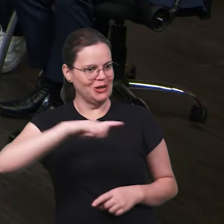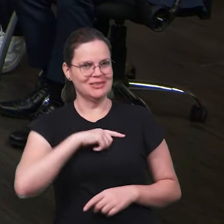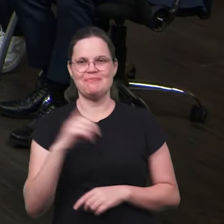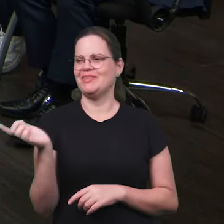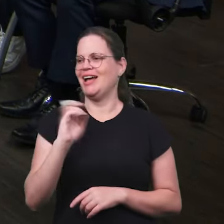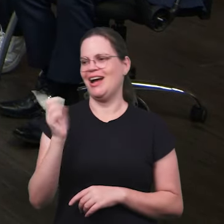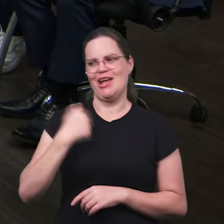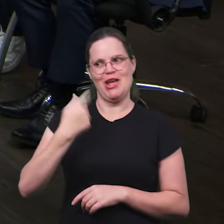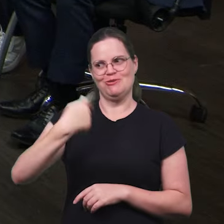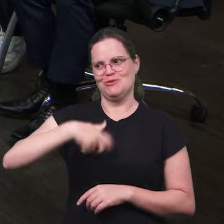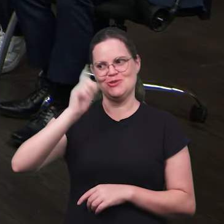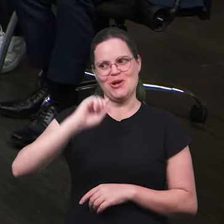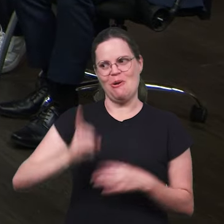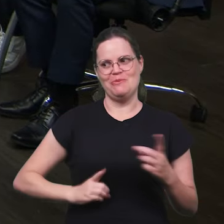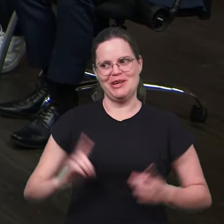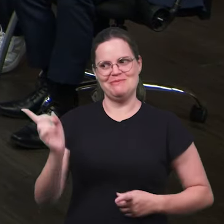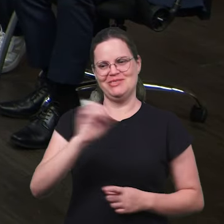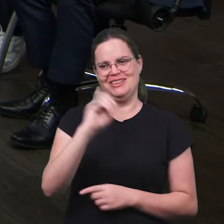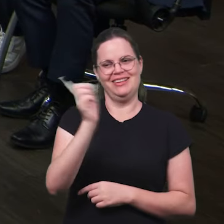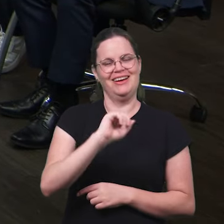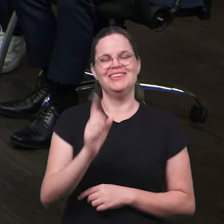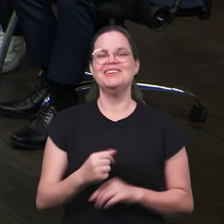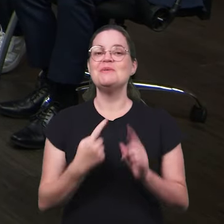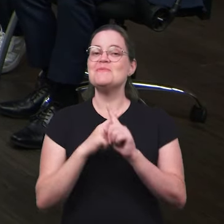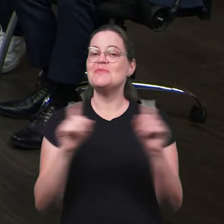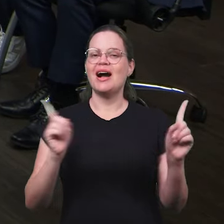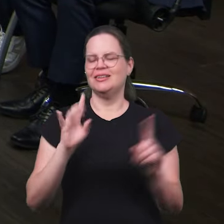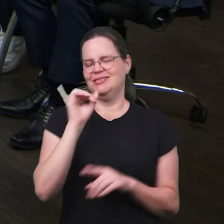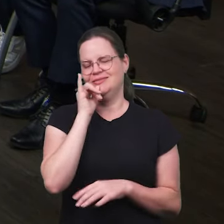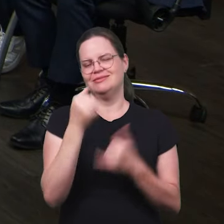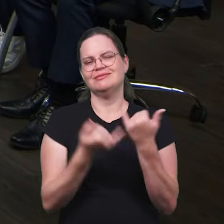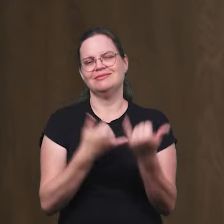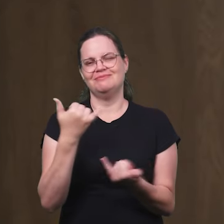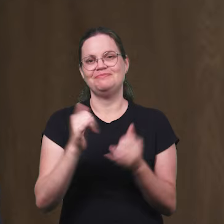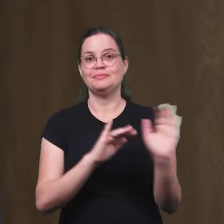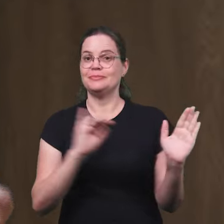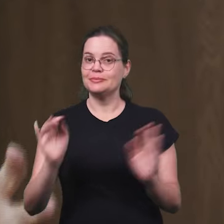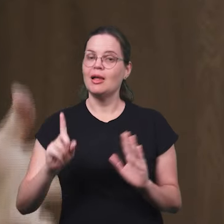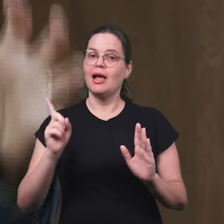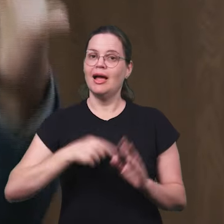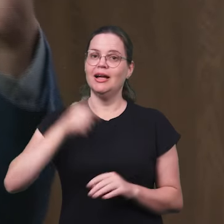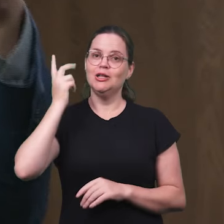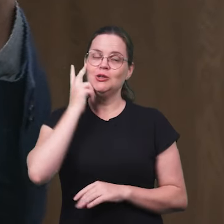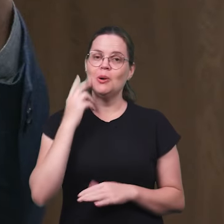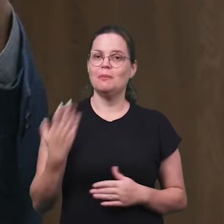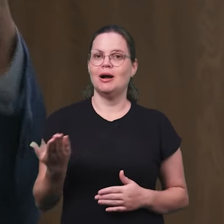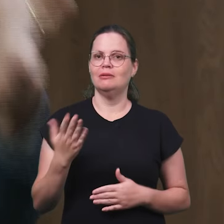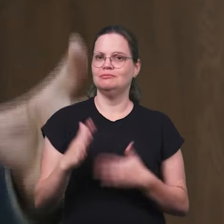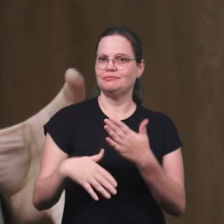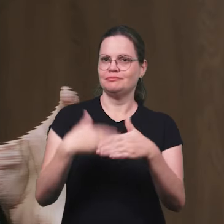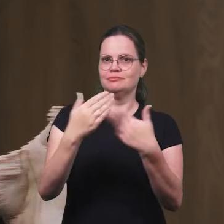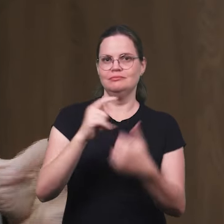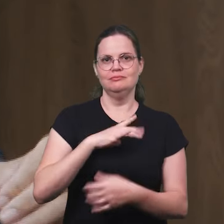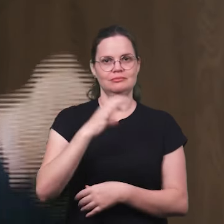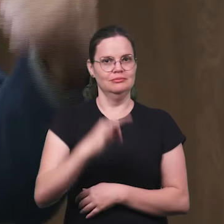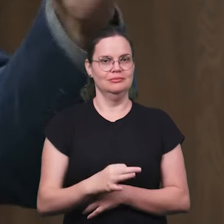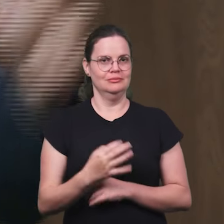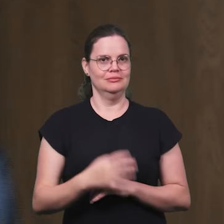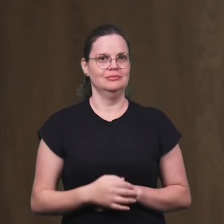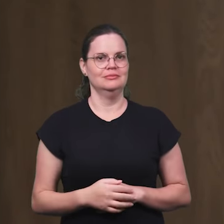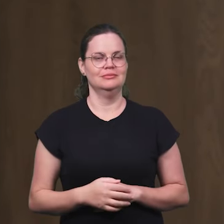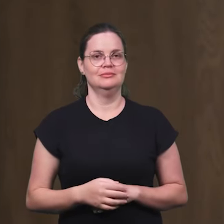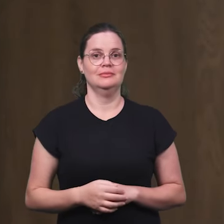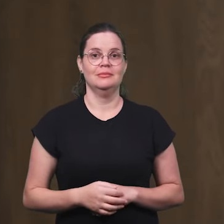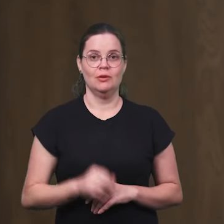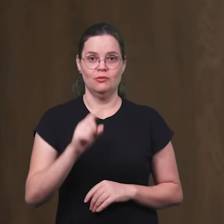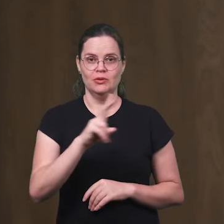tirando esses casos, faz parte desse processo, tá bom? E eu tenho certeza que você vai sair mais fortalecido para